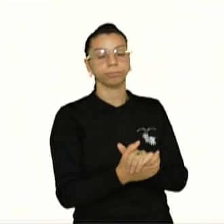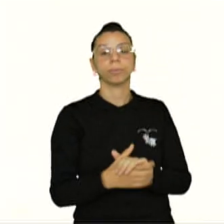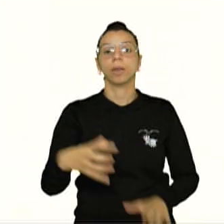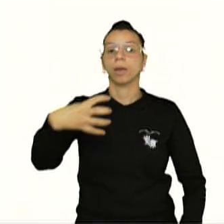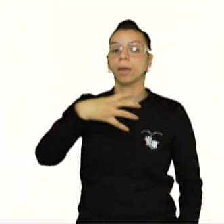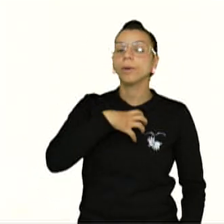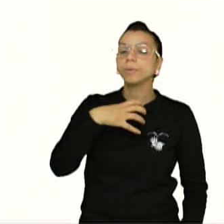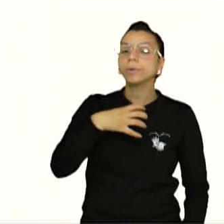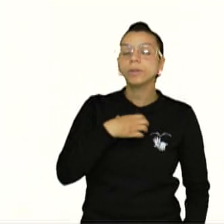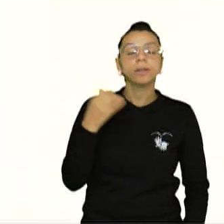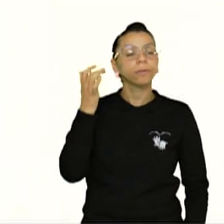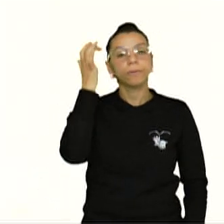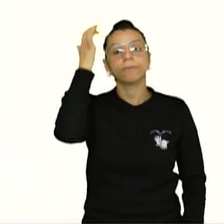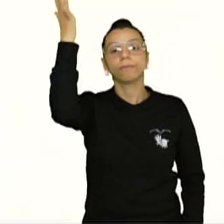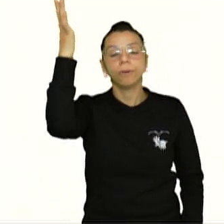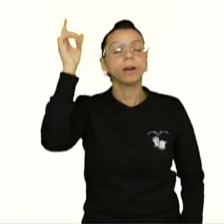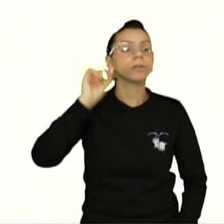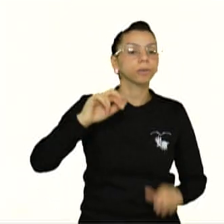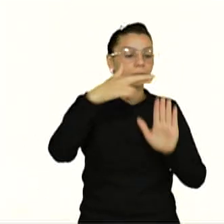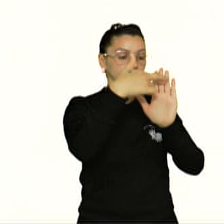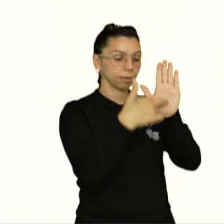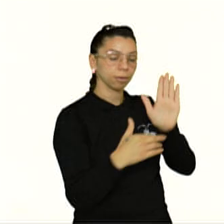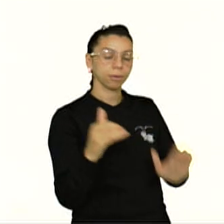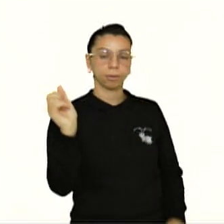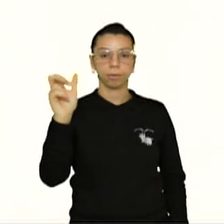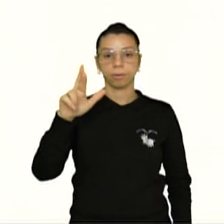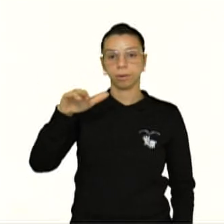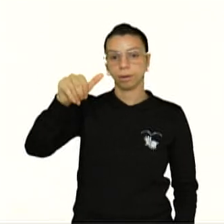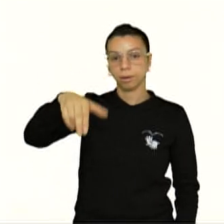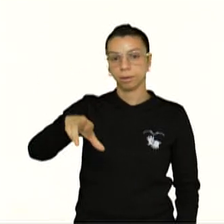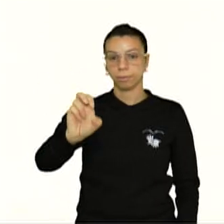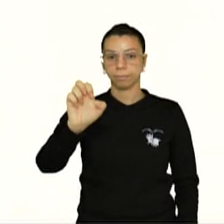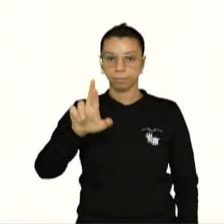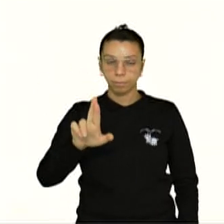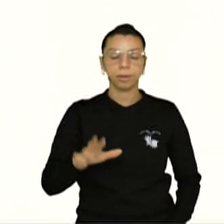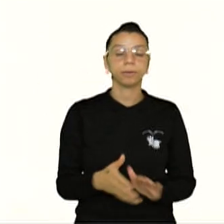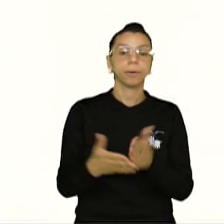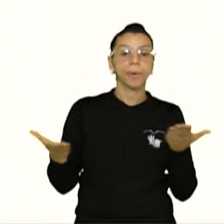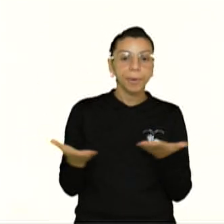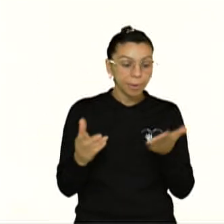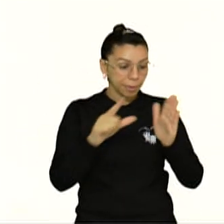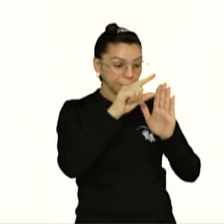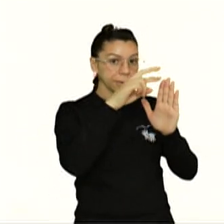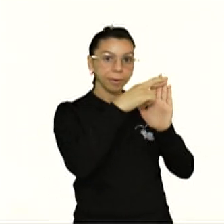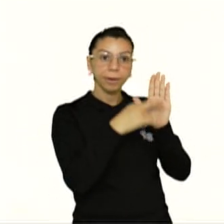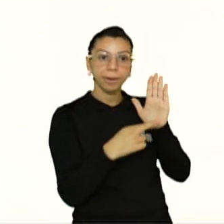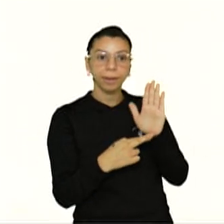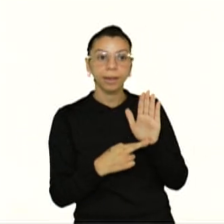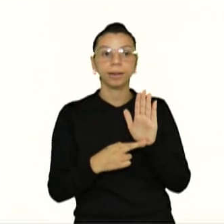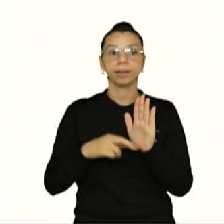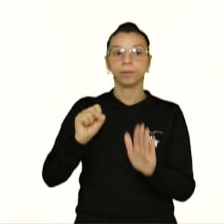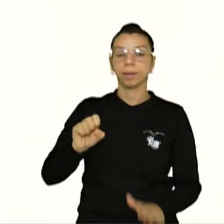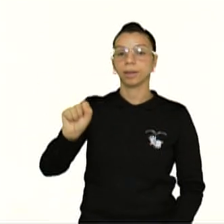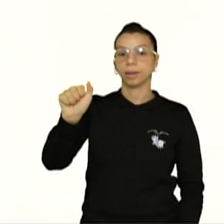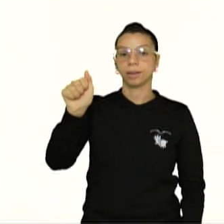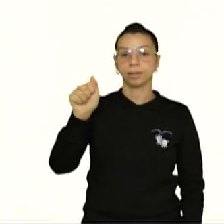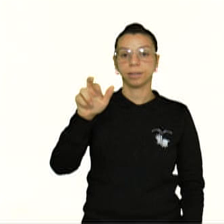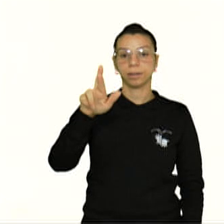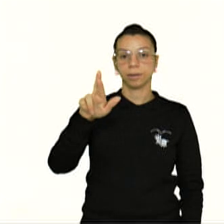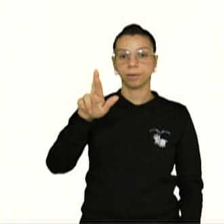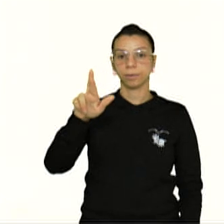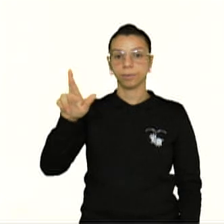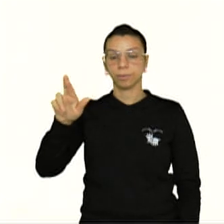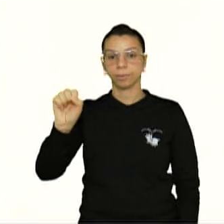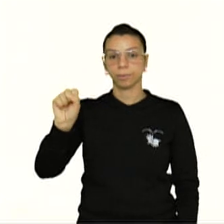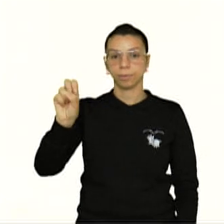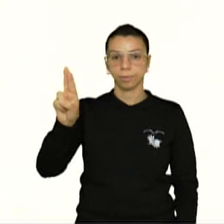na última aula, a gente viu a regra de Cramer. Aqui a gente vai ver regra de Sarros, tá? Que é utilizada para